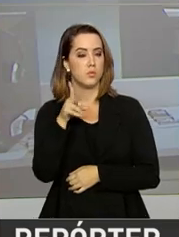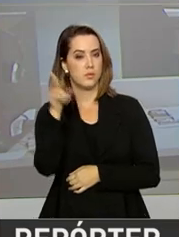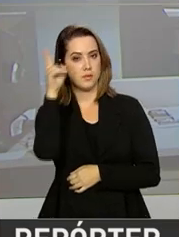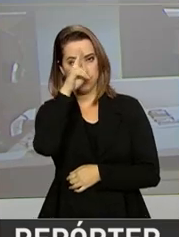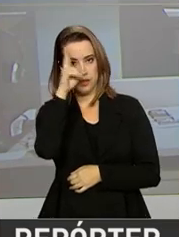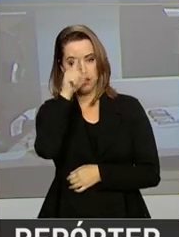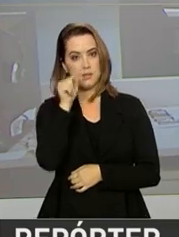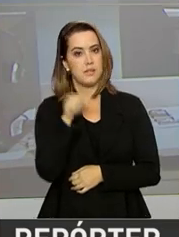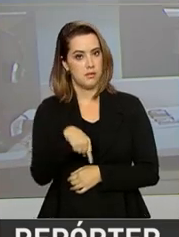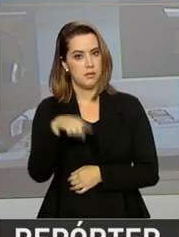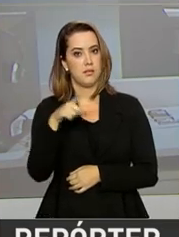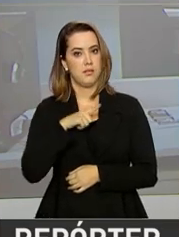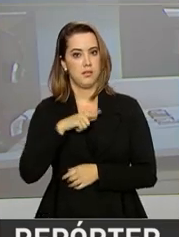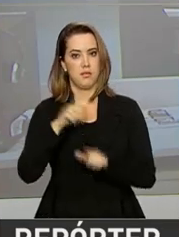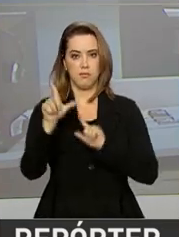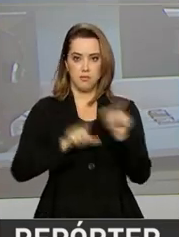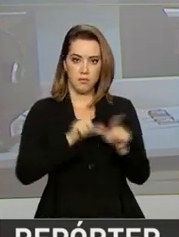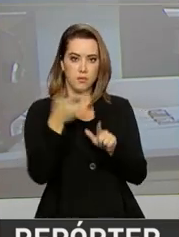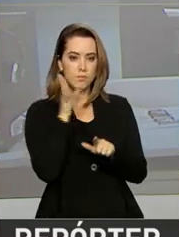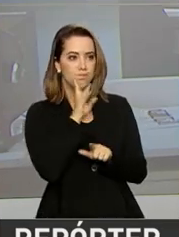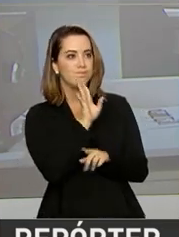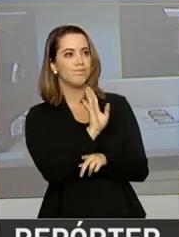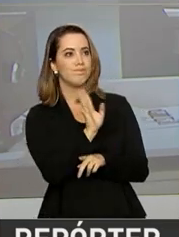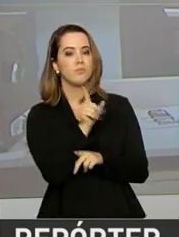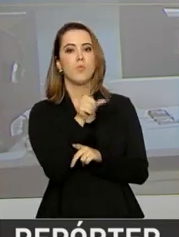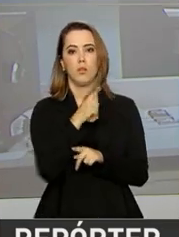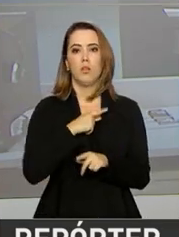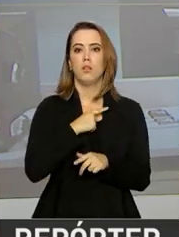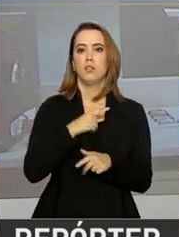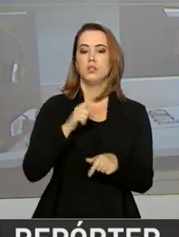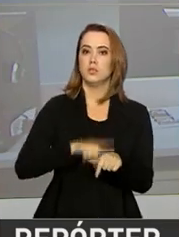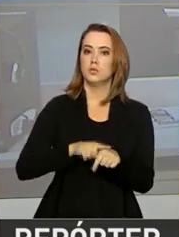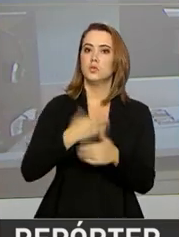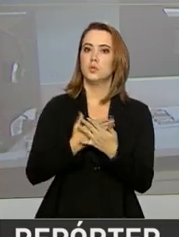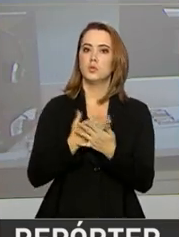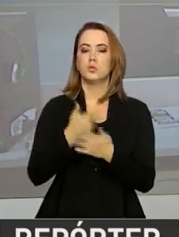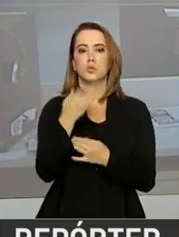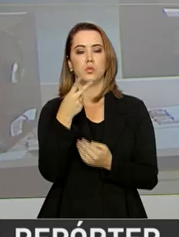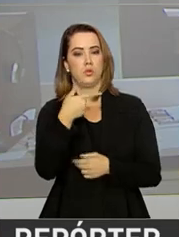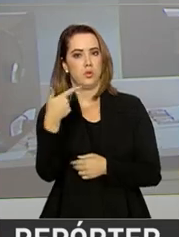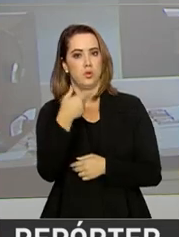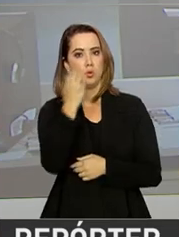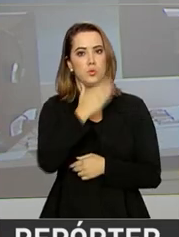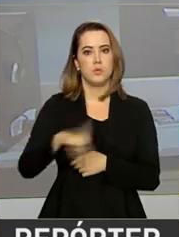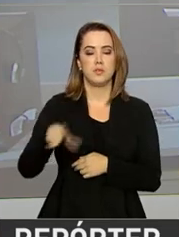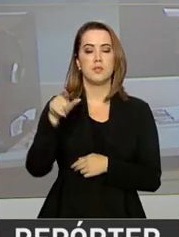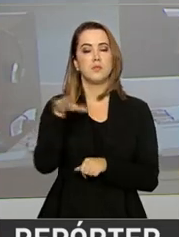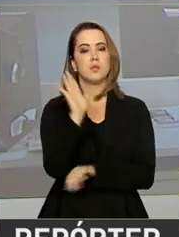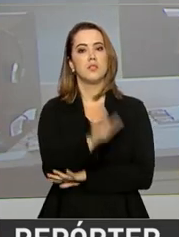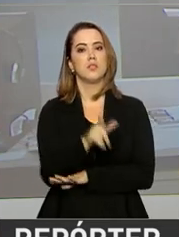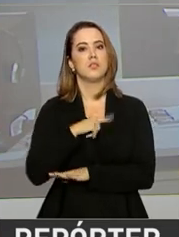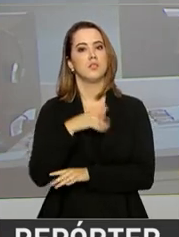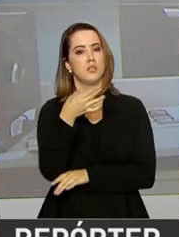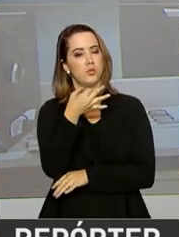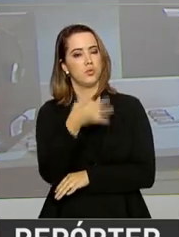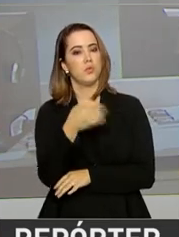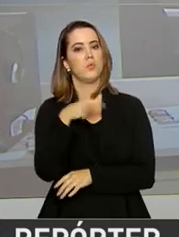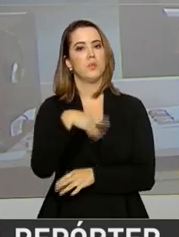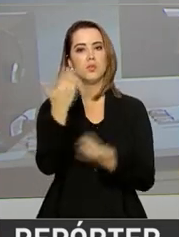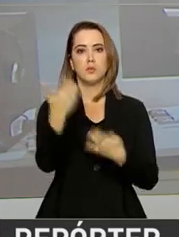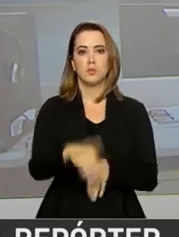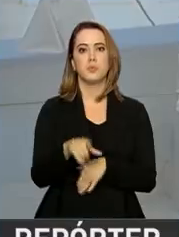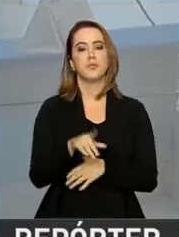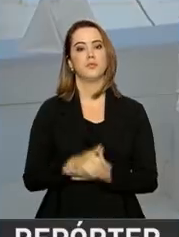sexta-feira aqui na NBR você pode acompanhar o programa a Hora do Enem às 2:30 da tarde com todas as dicas para as provas